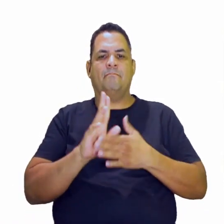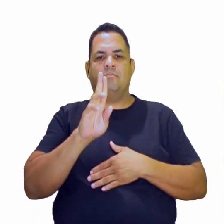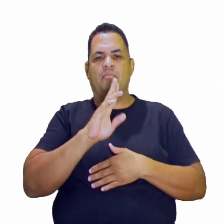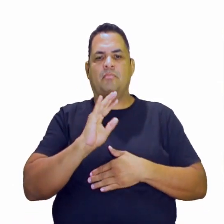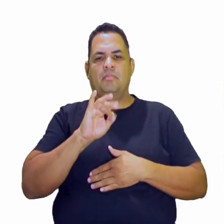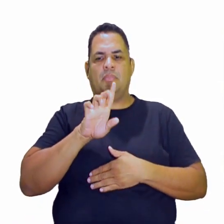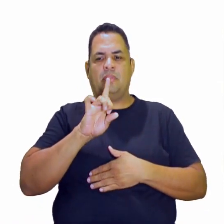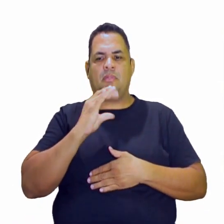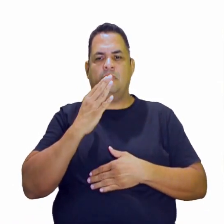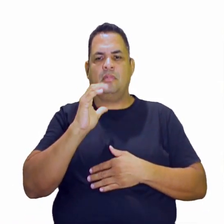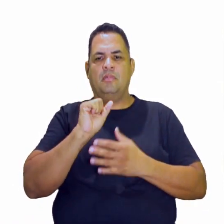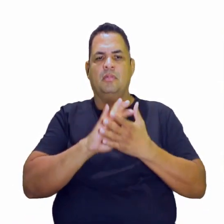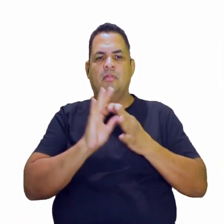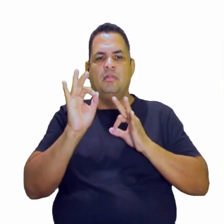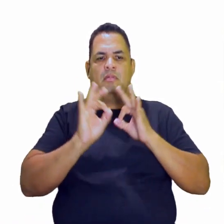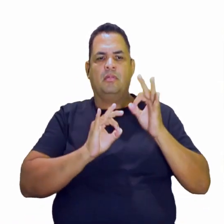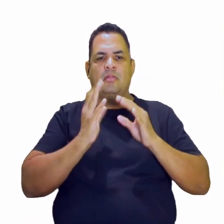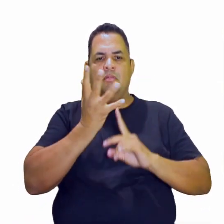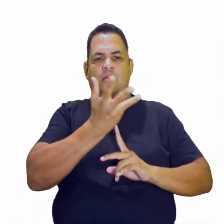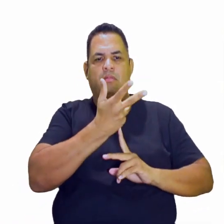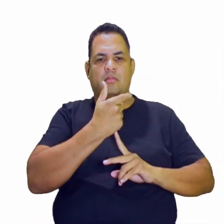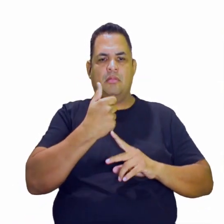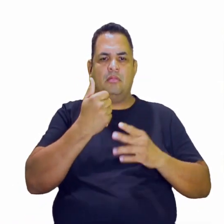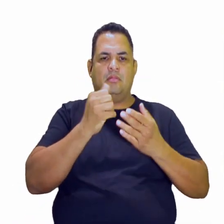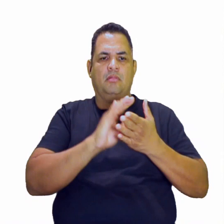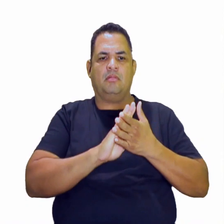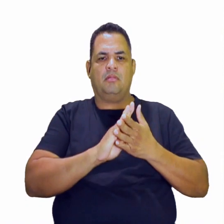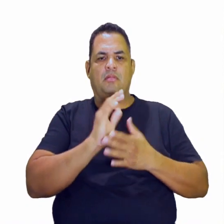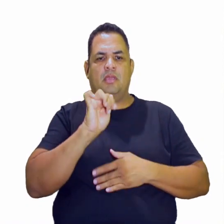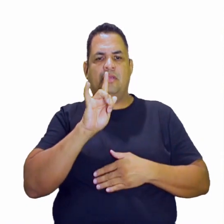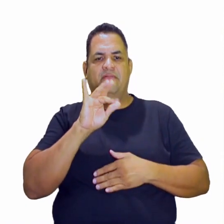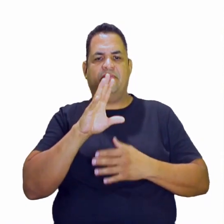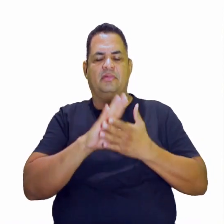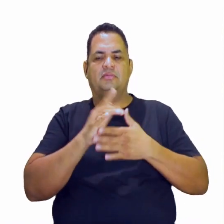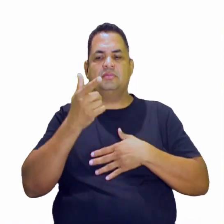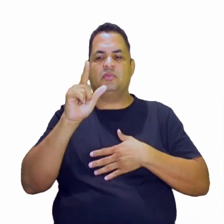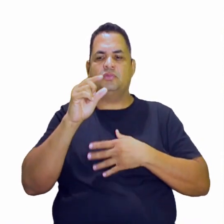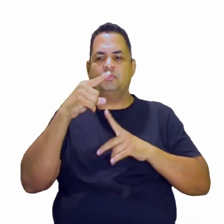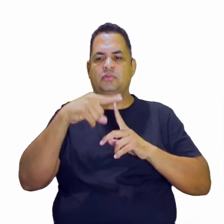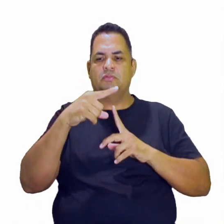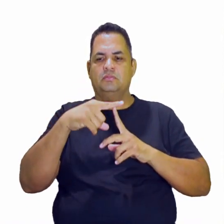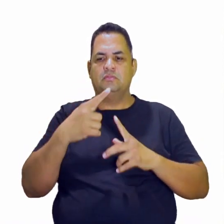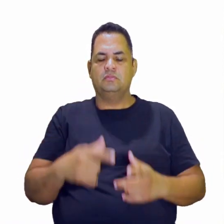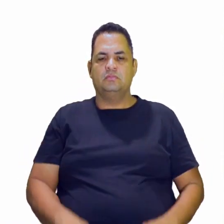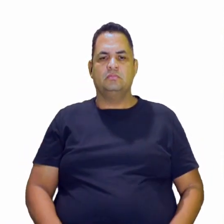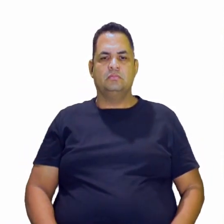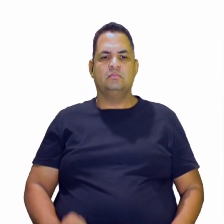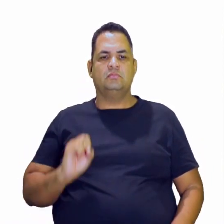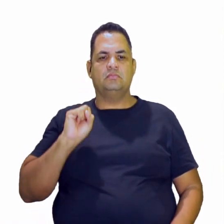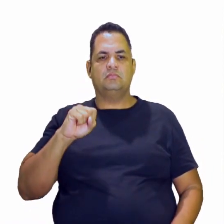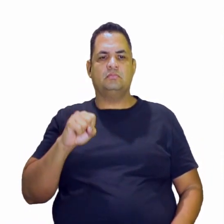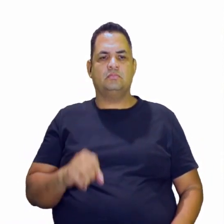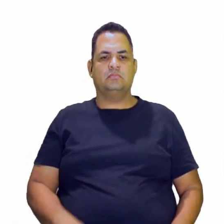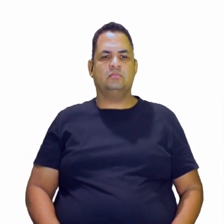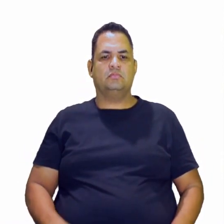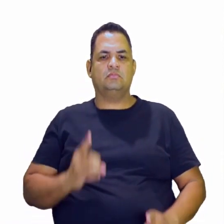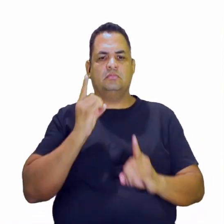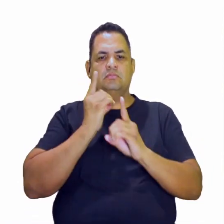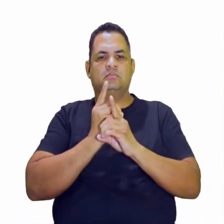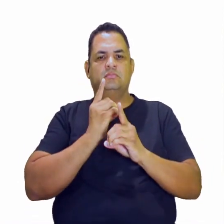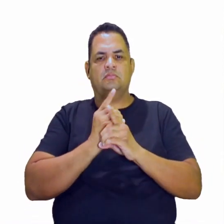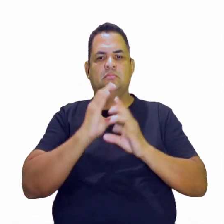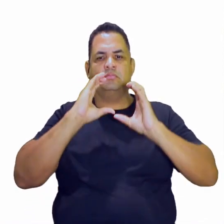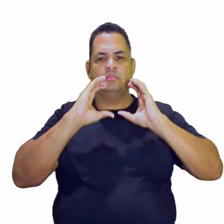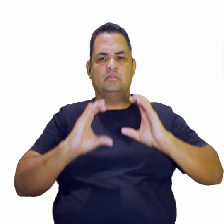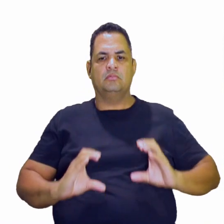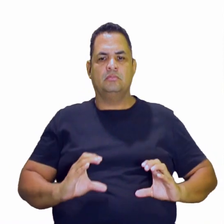de intervenções, performance, artística, grafite, entre outras? Sim. É encontrada onde